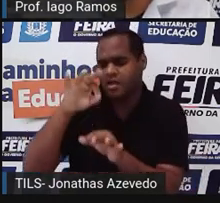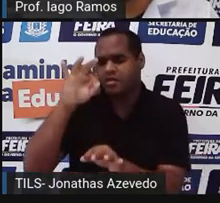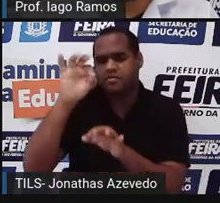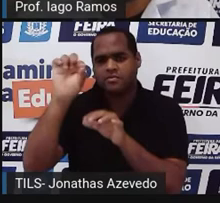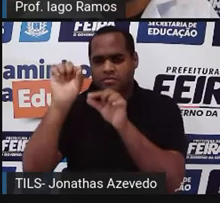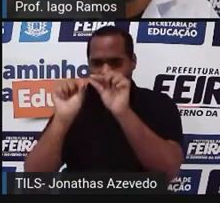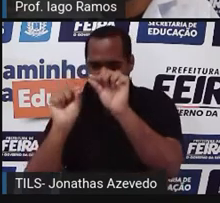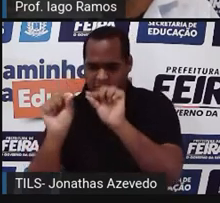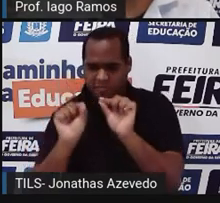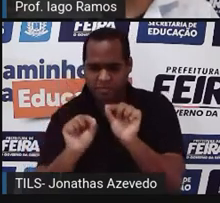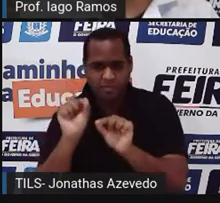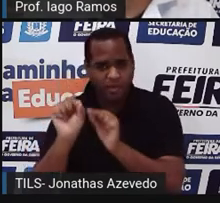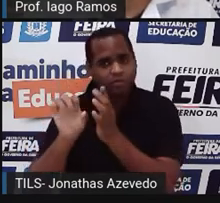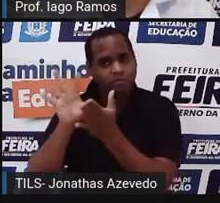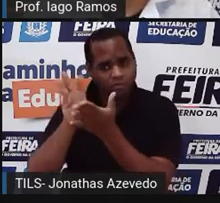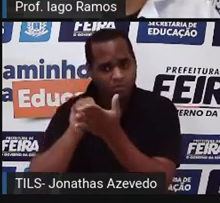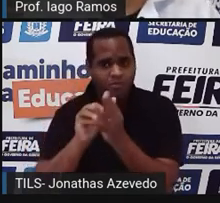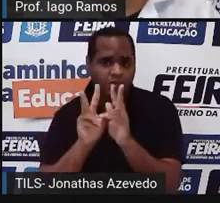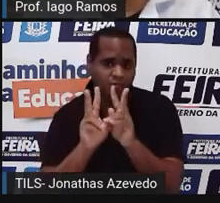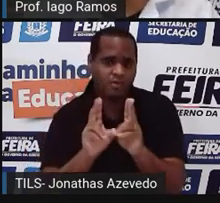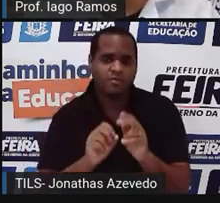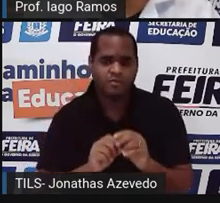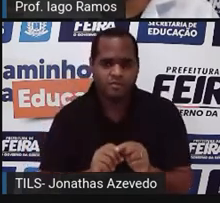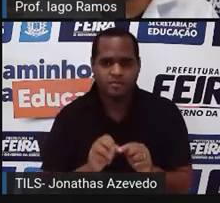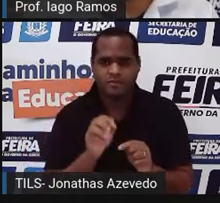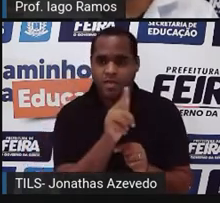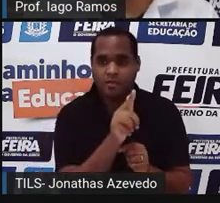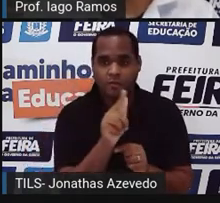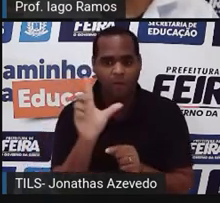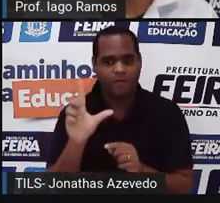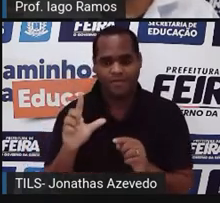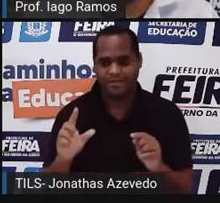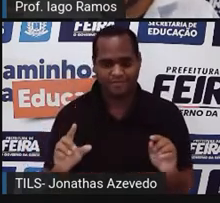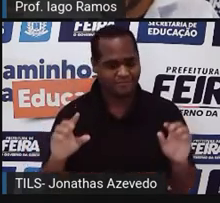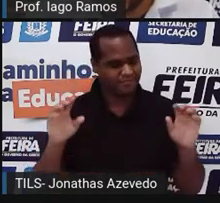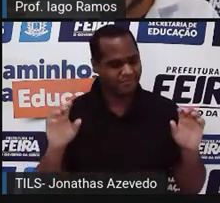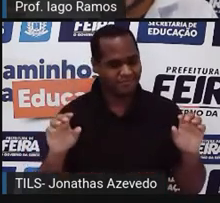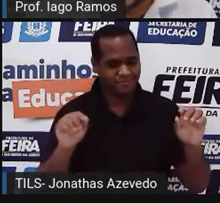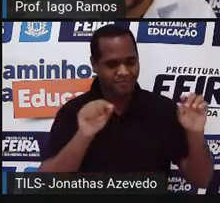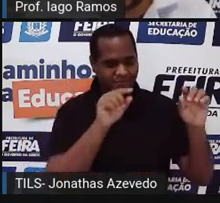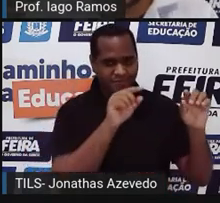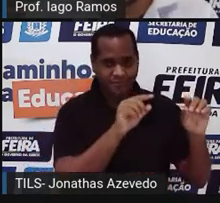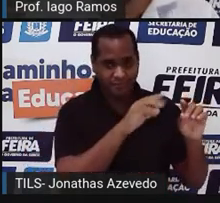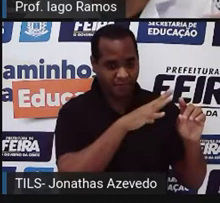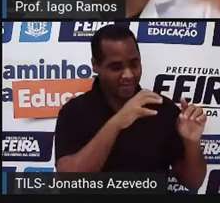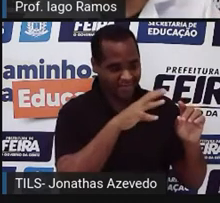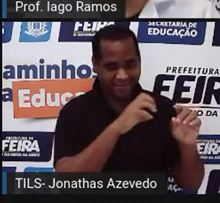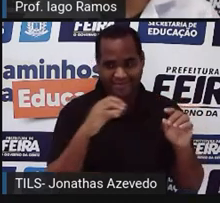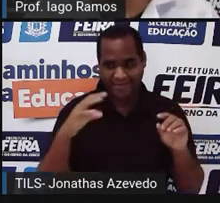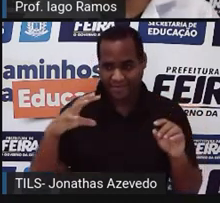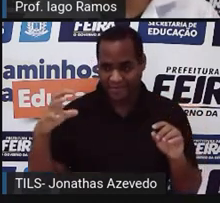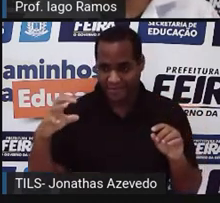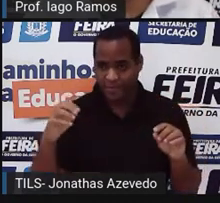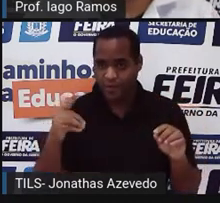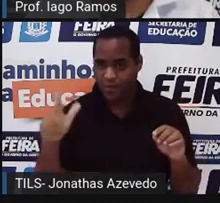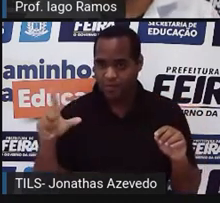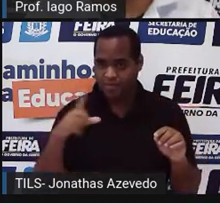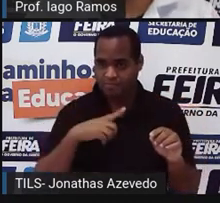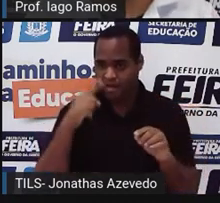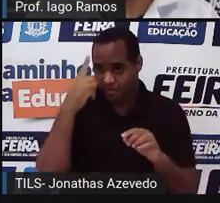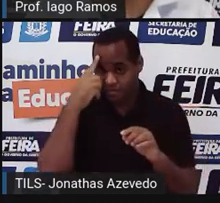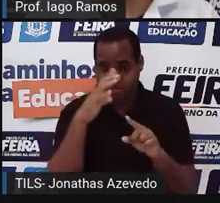tenta fazer outra transformação isométrica nessa figura que não seja